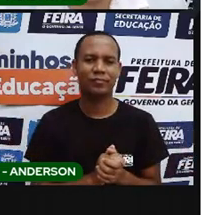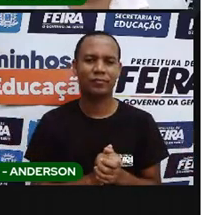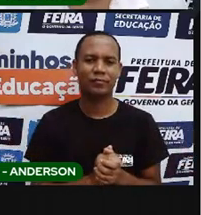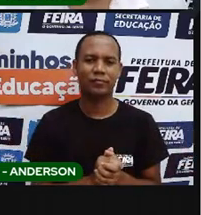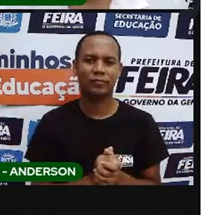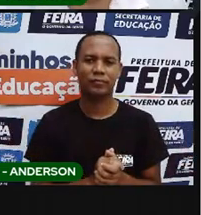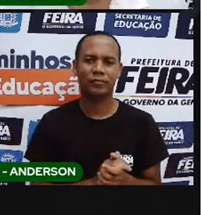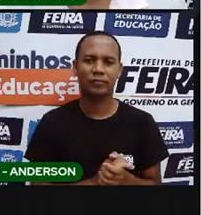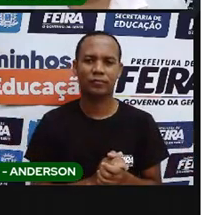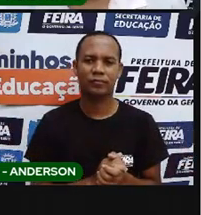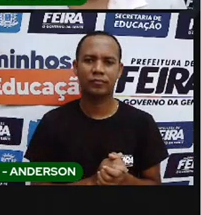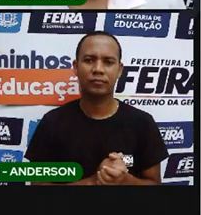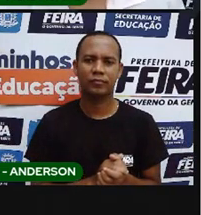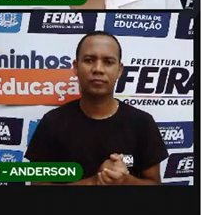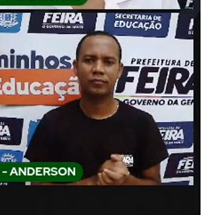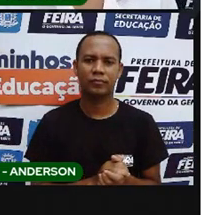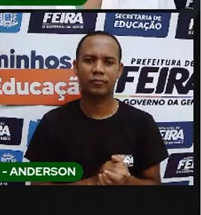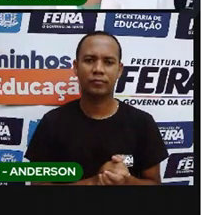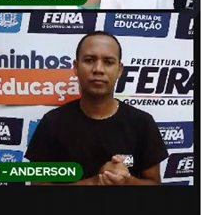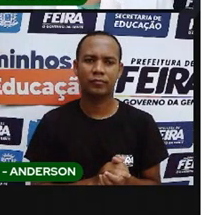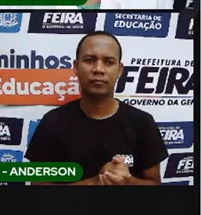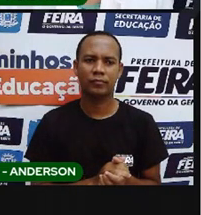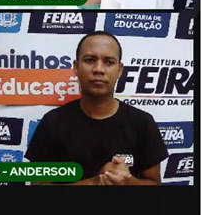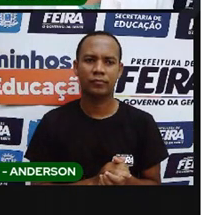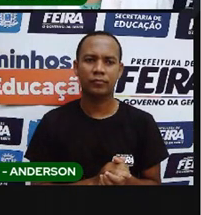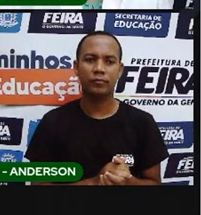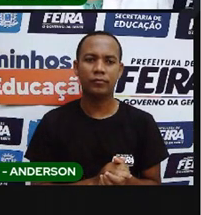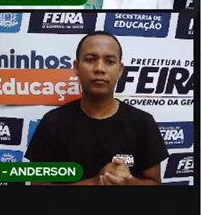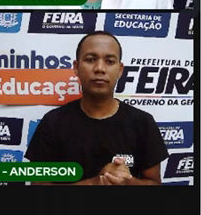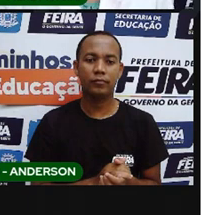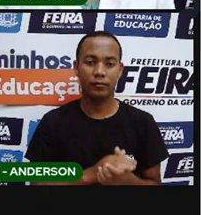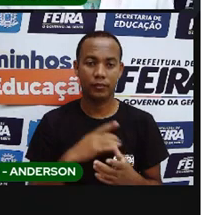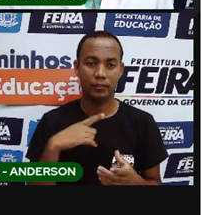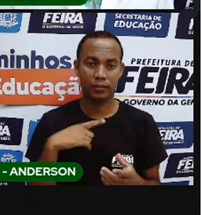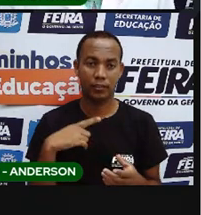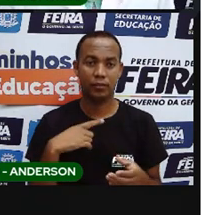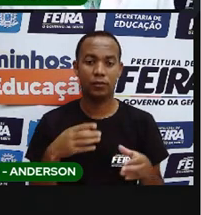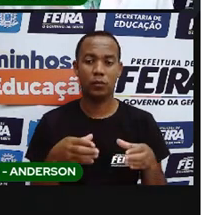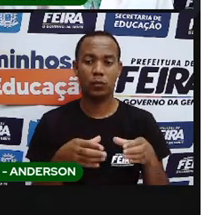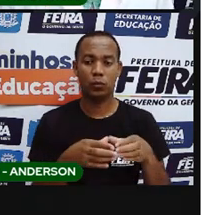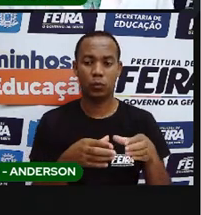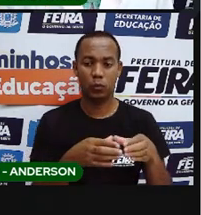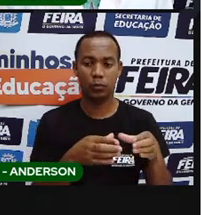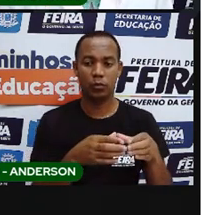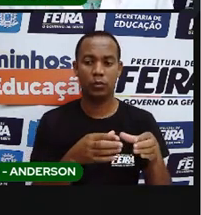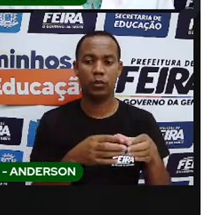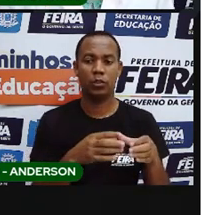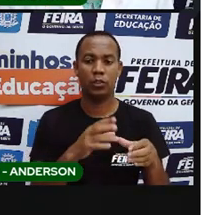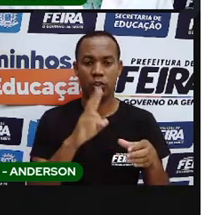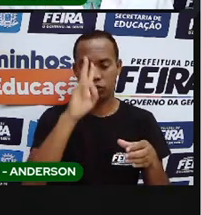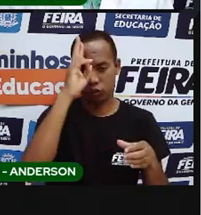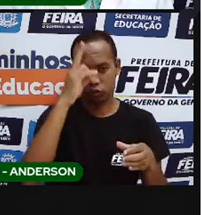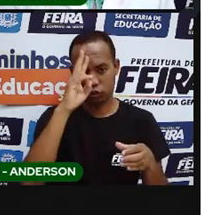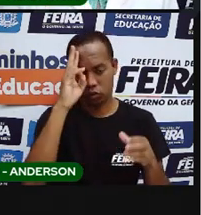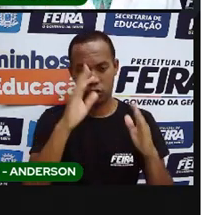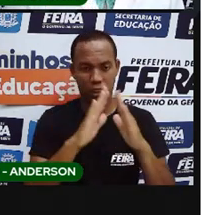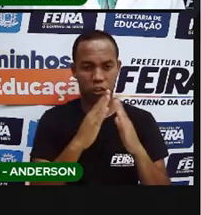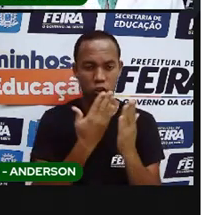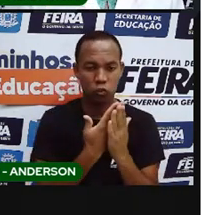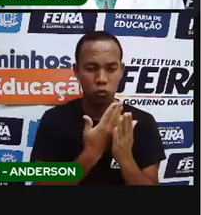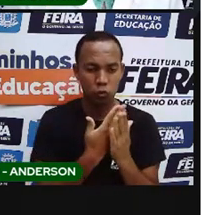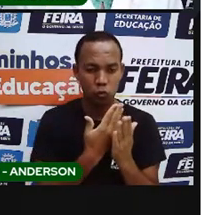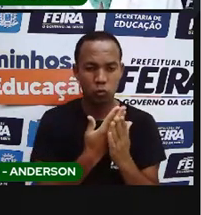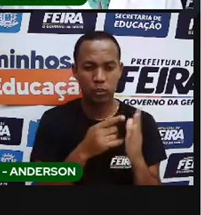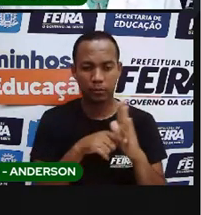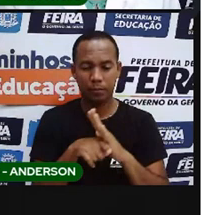embaixo, tá? Bom, alguns historiadores, né, essas pessoas que estudam sobre isso,